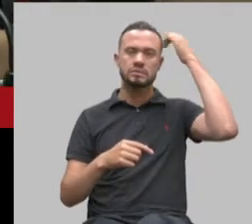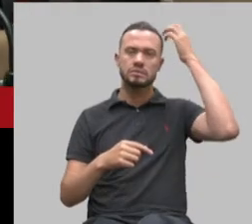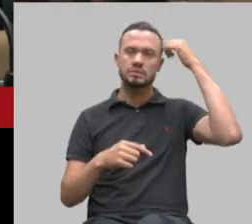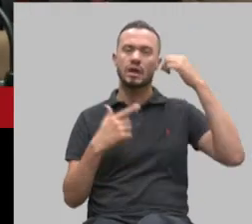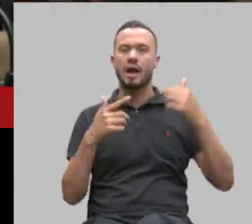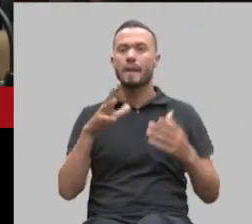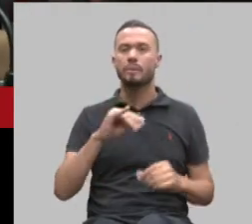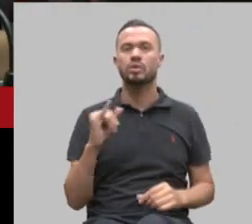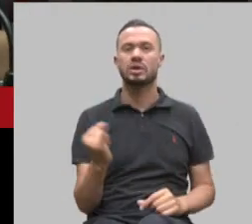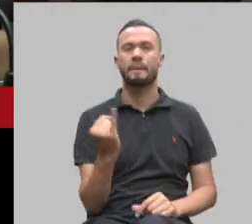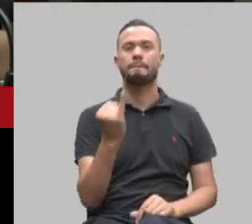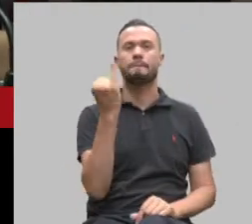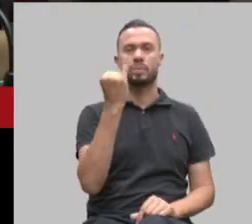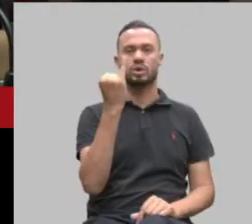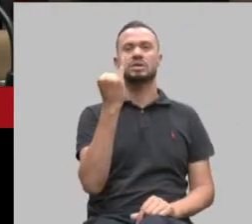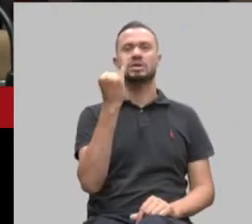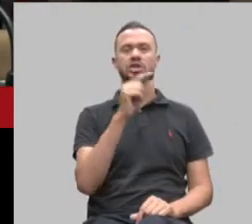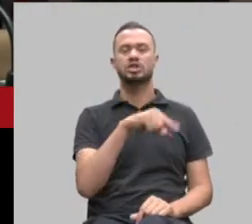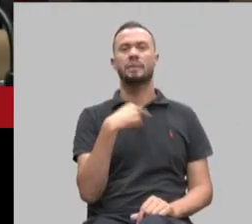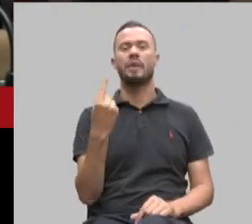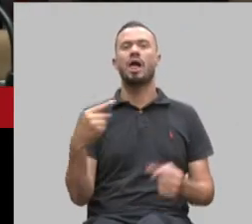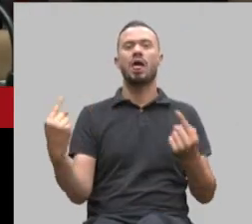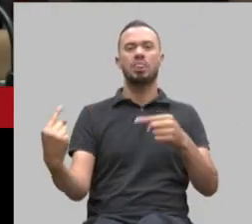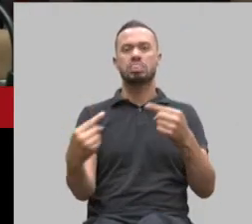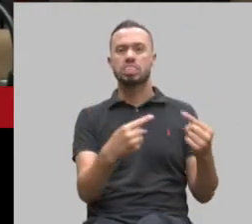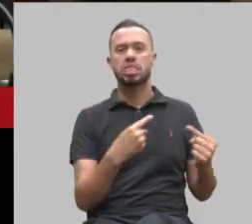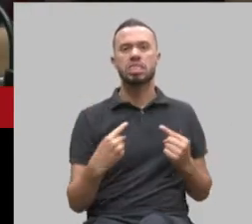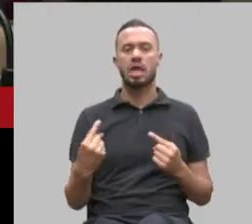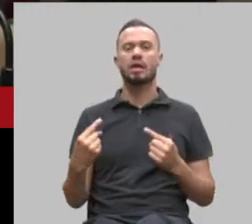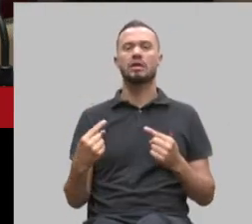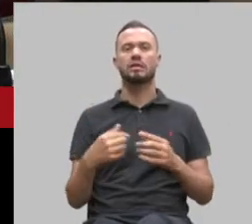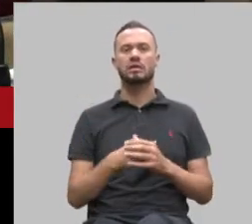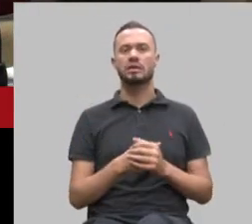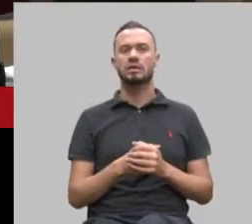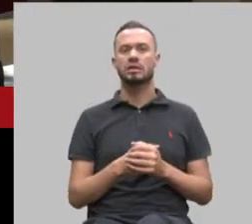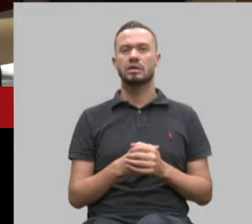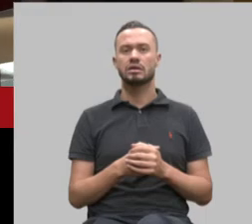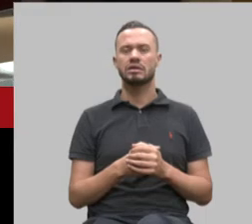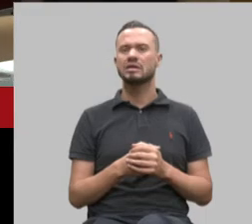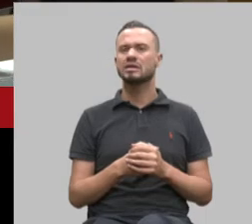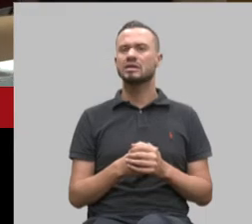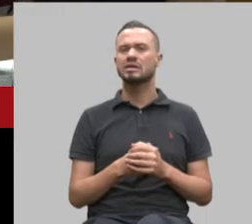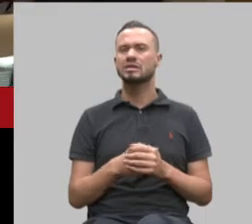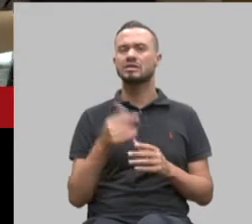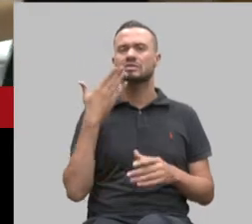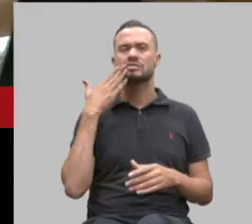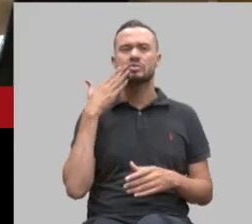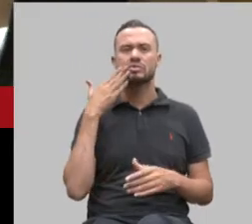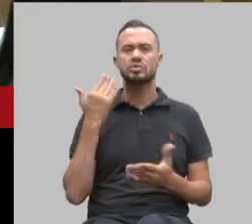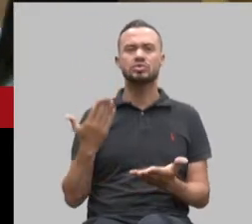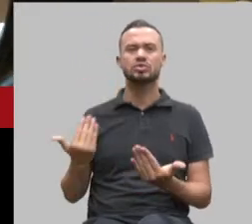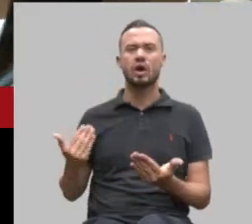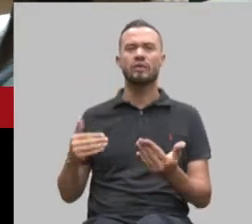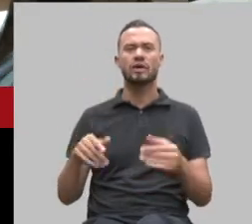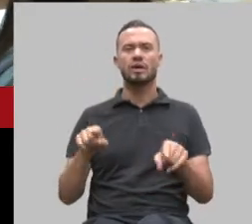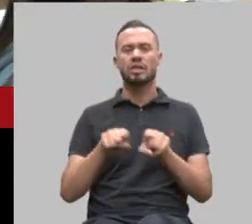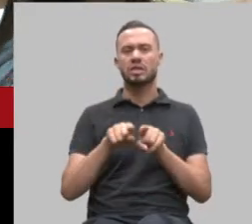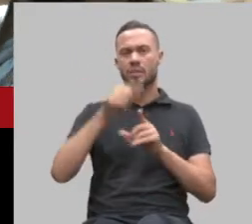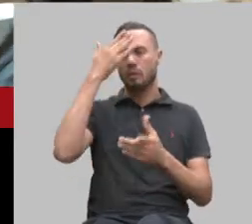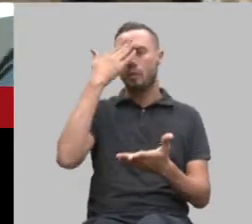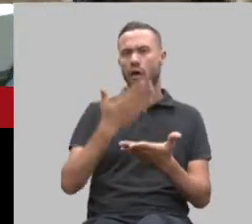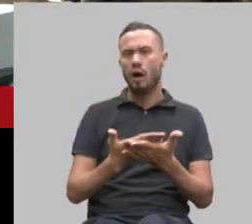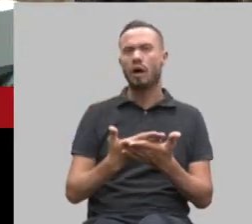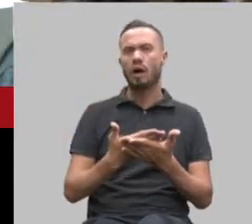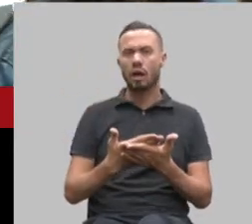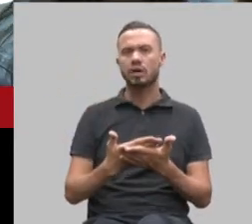importante para a democracia e a democracia dos jovens e acredito que seja uma boa